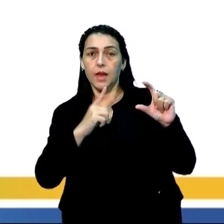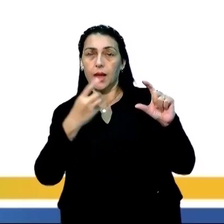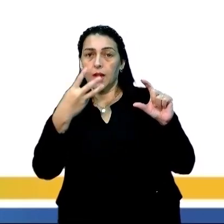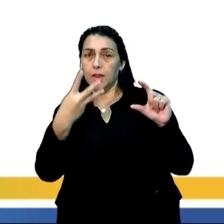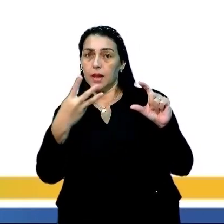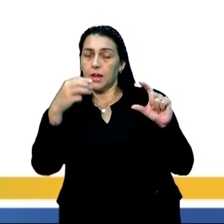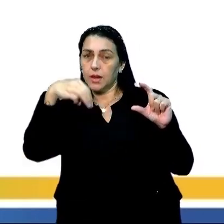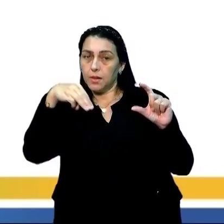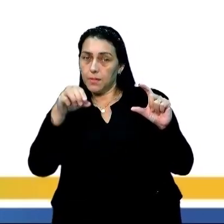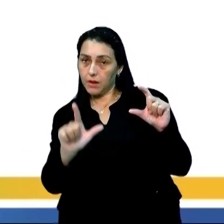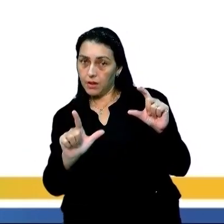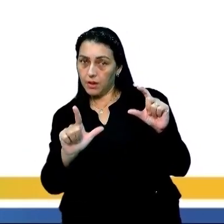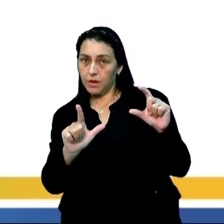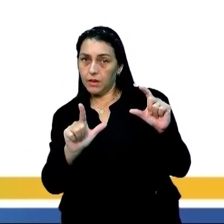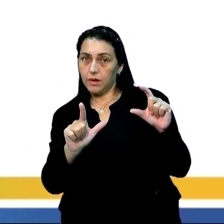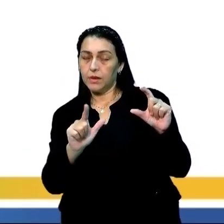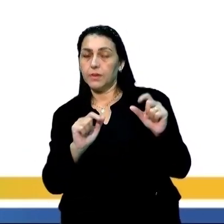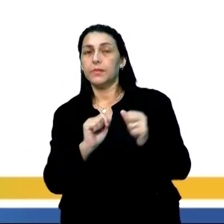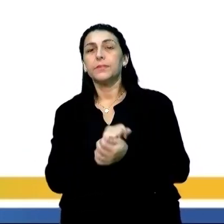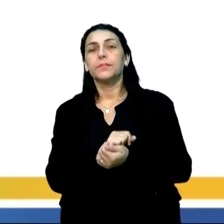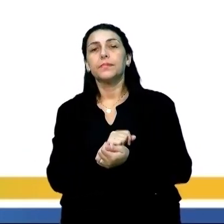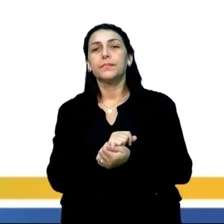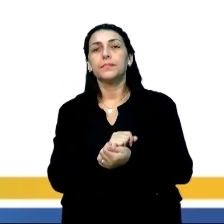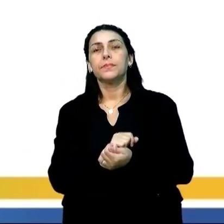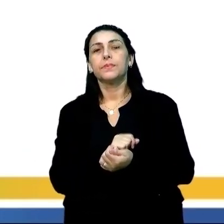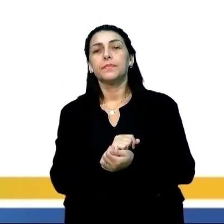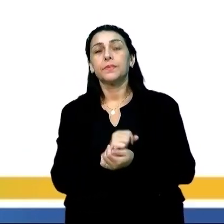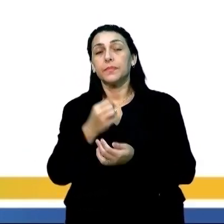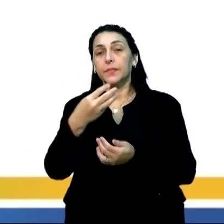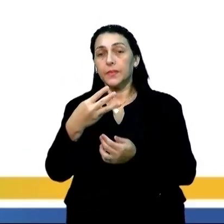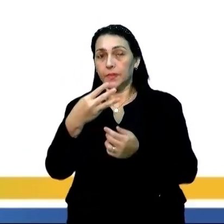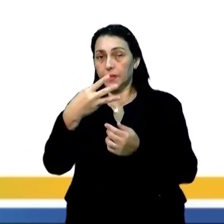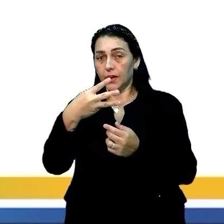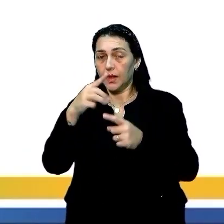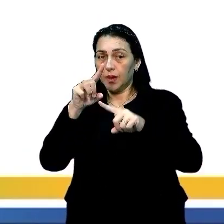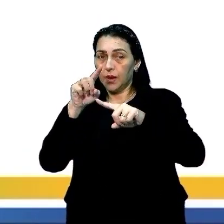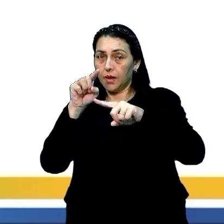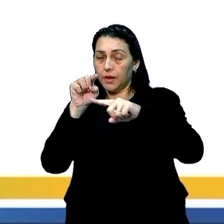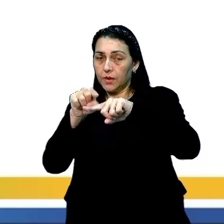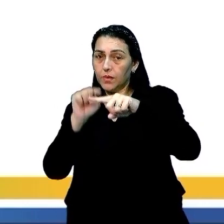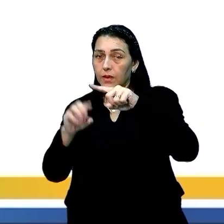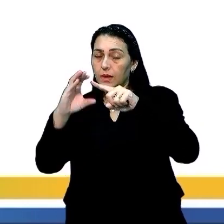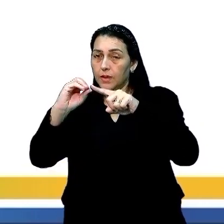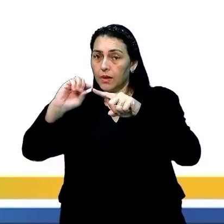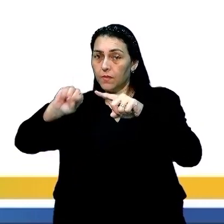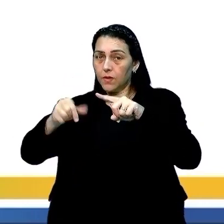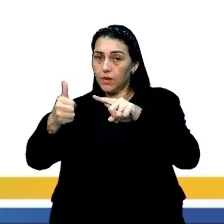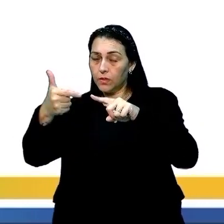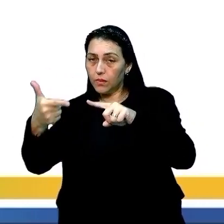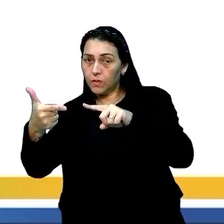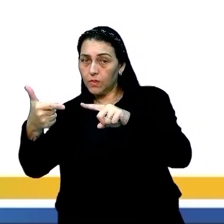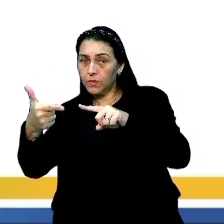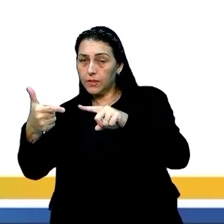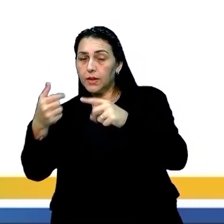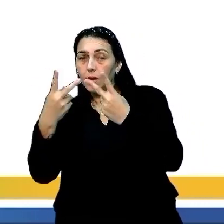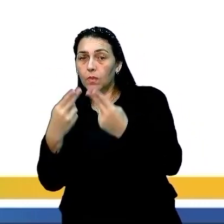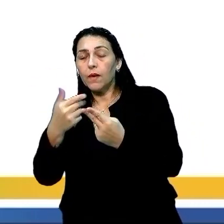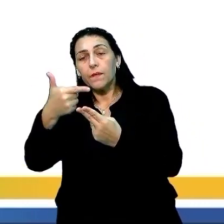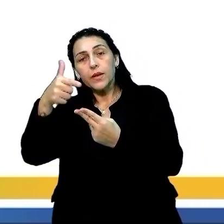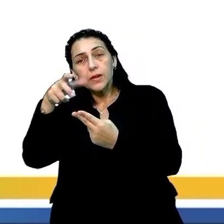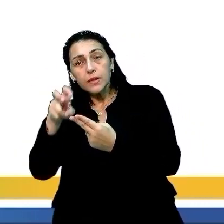ml. Então, nós vamos fazer 3 dividido para 0,12, que é igual a